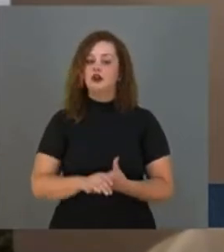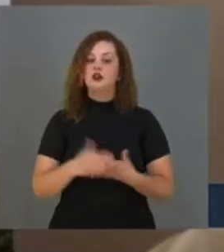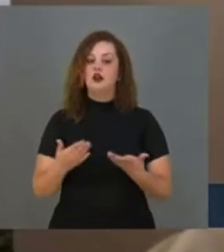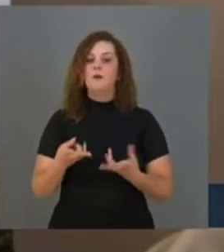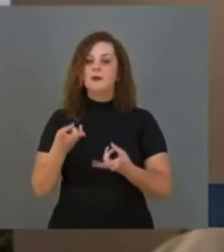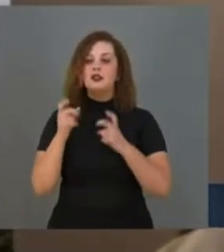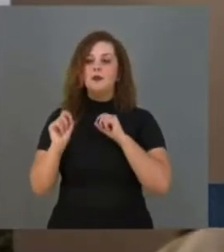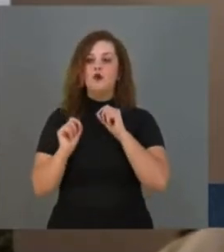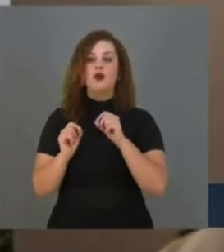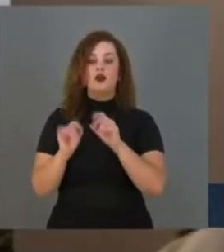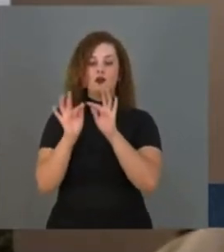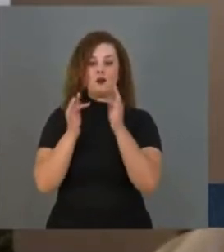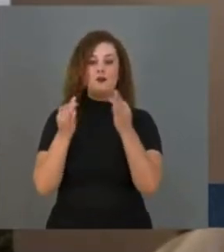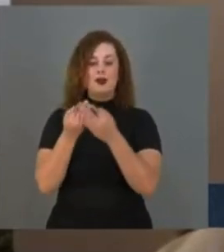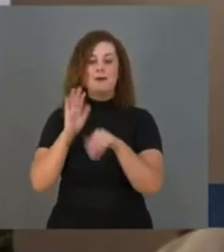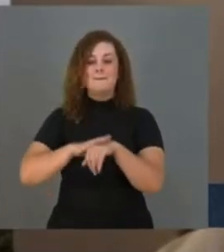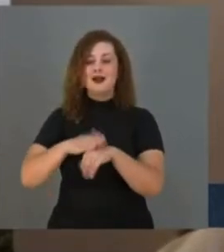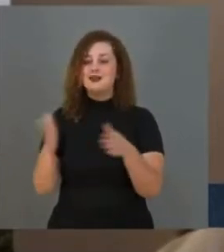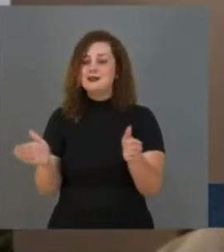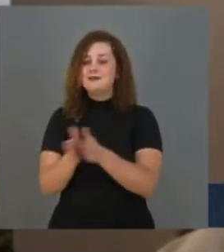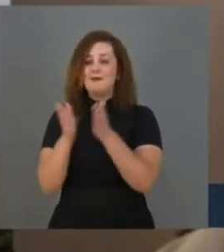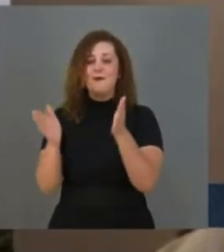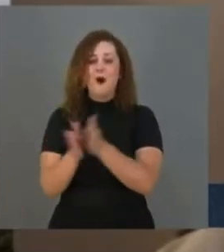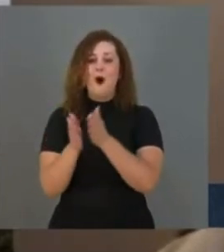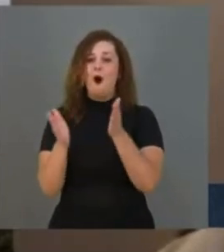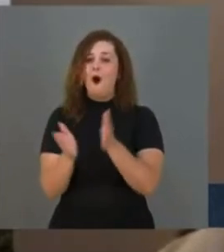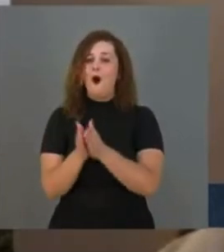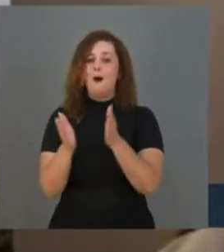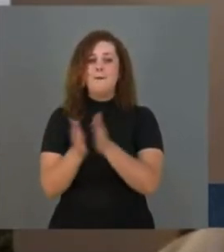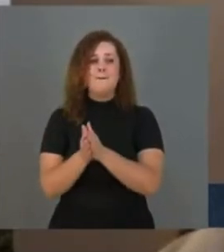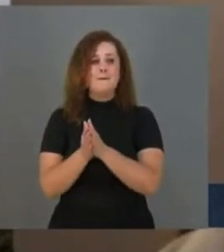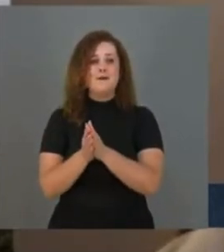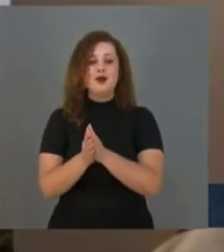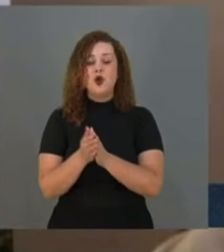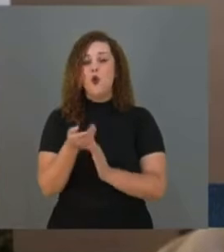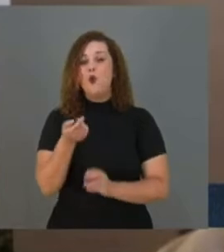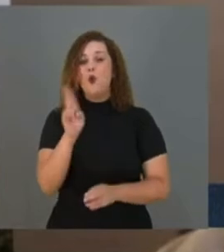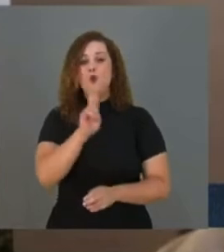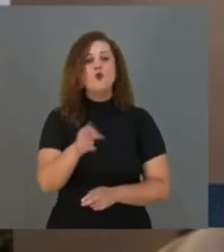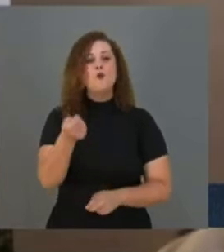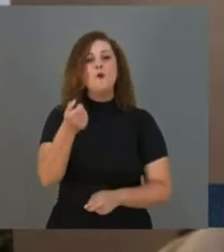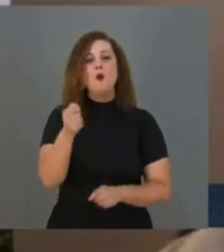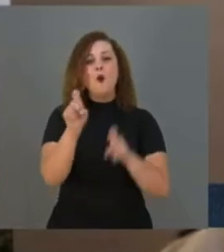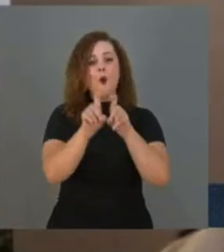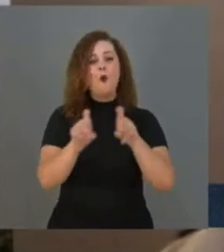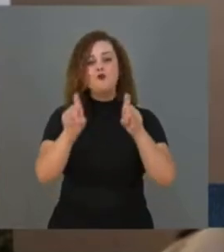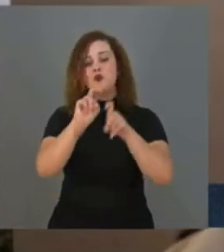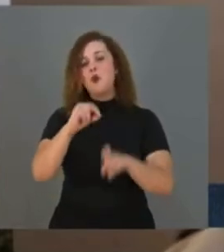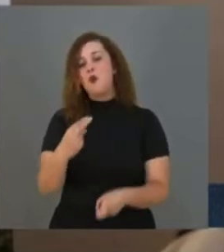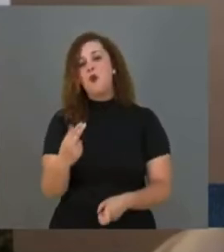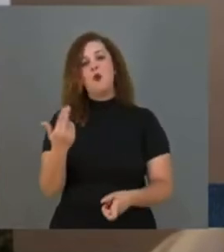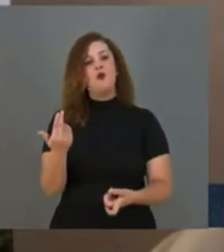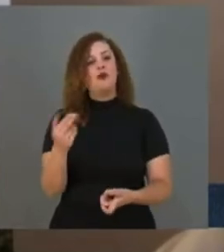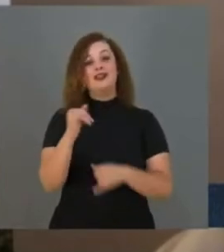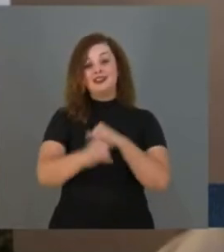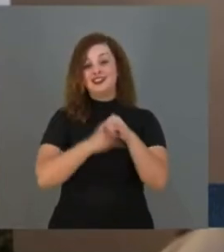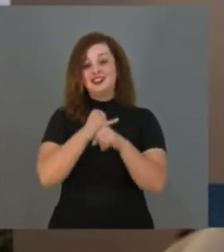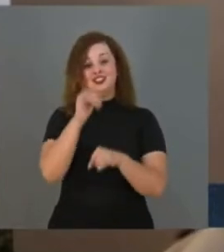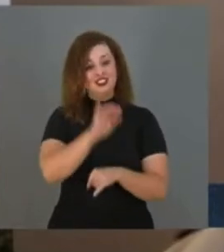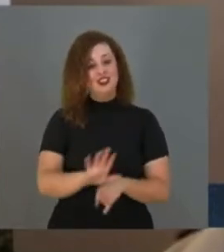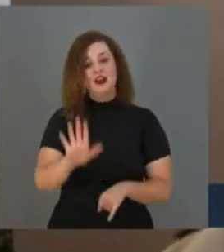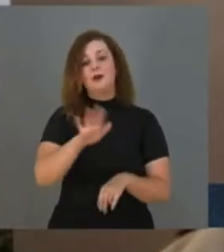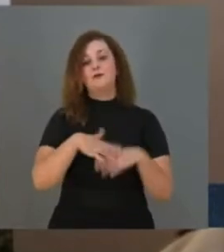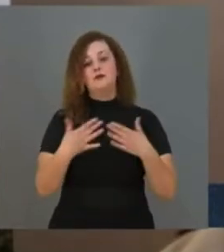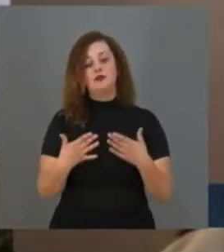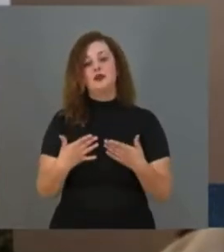famílias mais carentes, cada vez menos se utiliza computadores e mais dispositivos móveis, e a maior parte